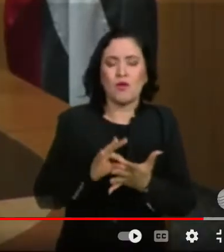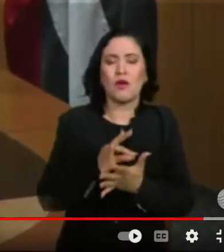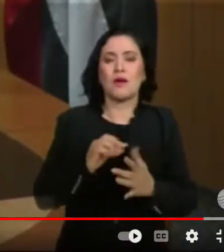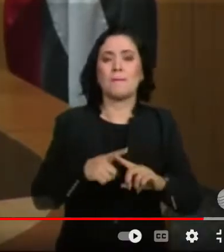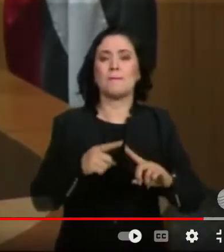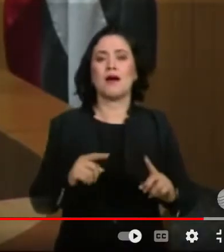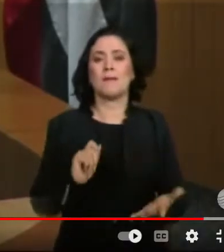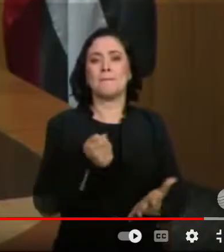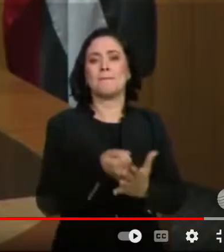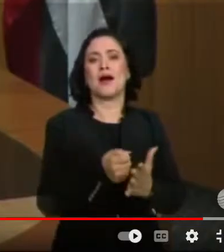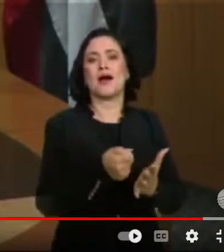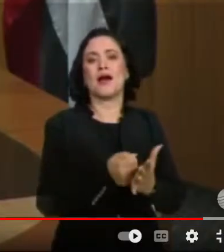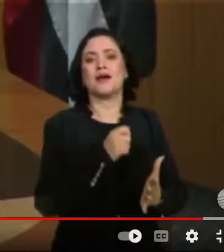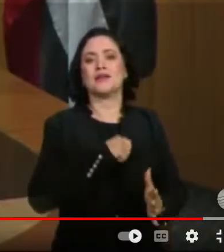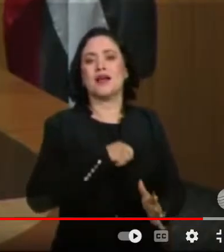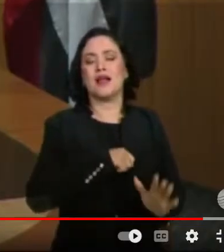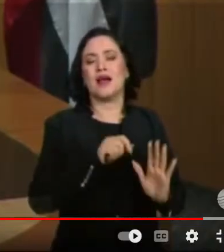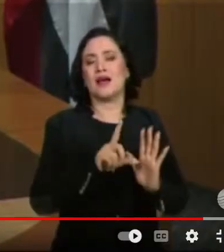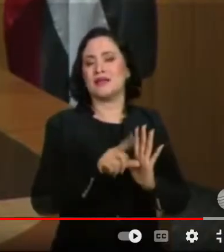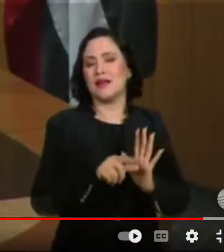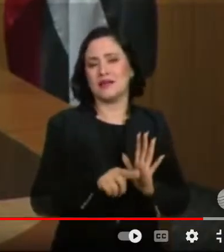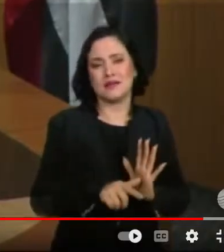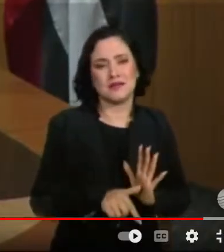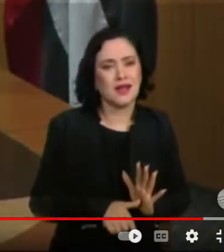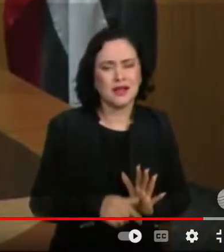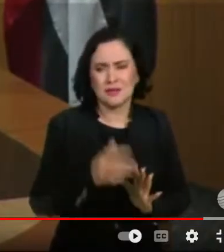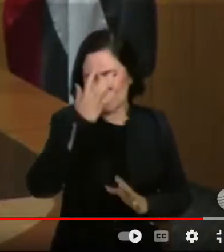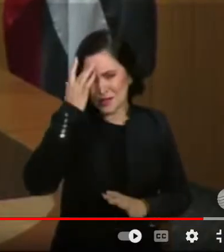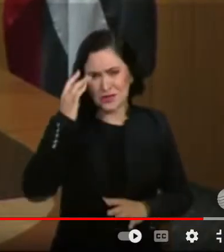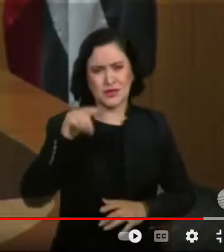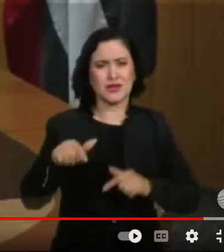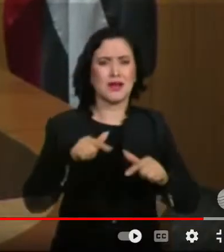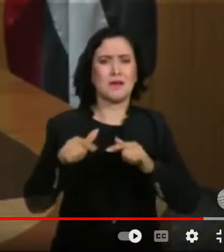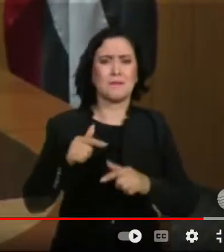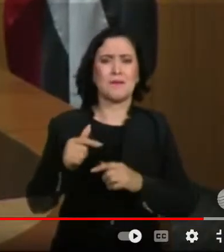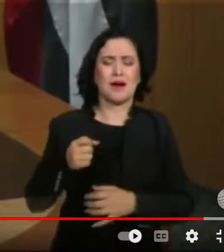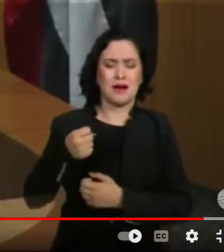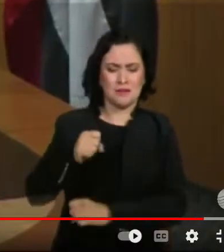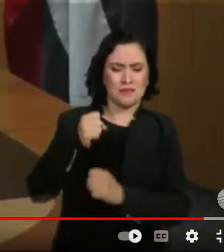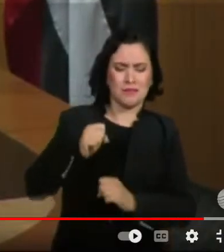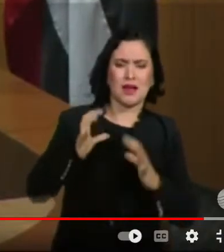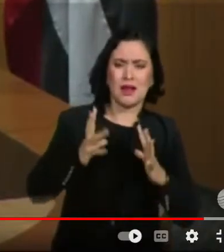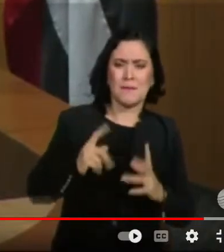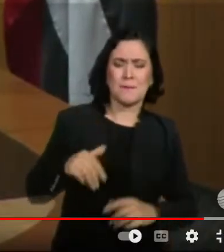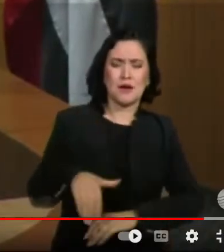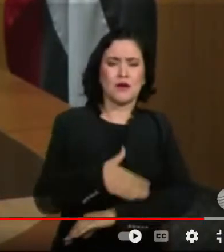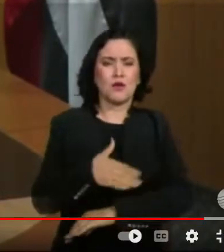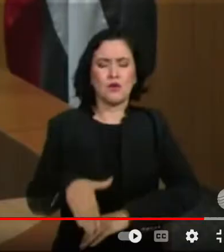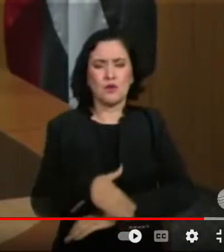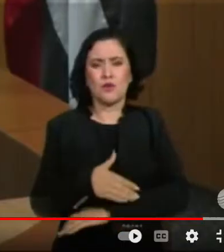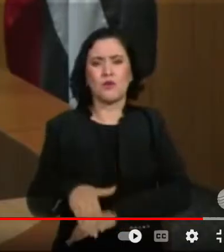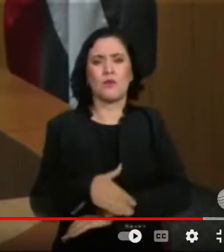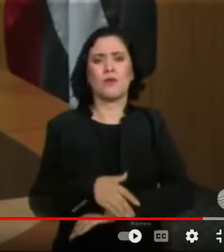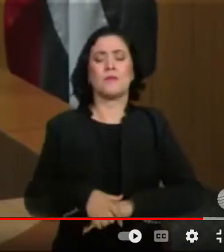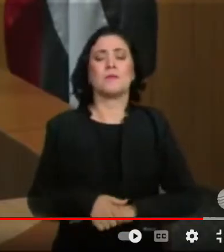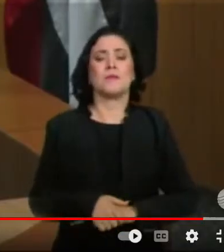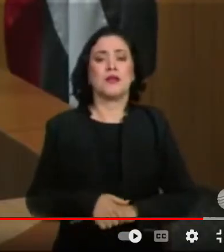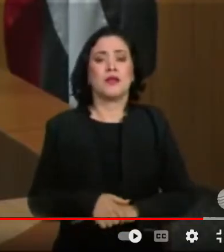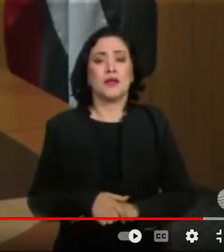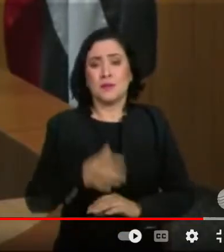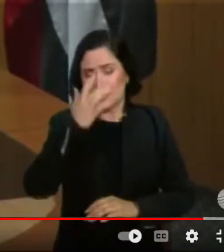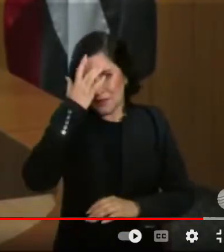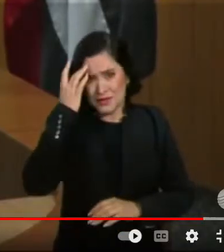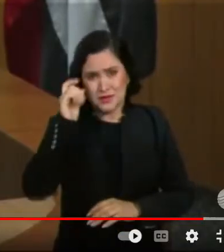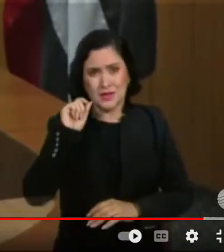catadores, dos garis, das varredeiras, atrasando o salário dos prestadores de serviço de veículo, que é o que